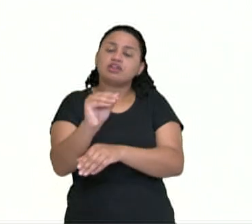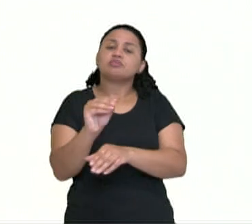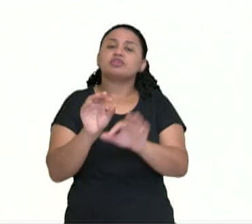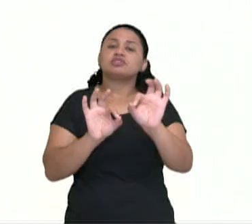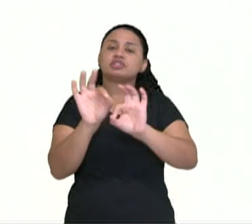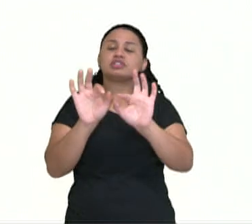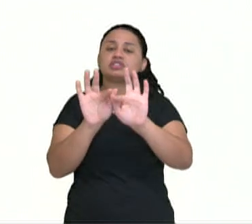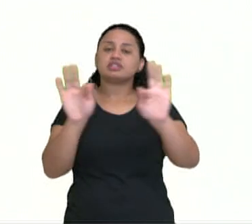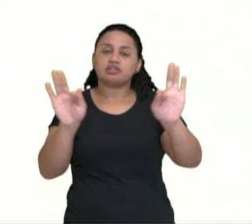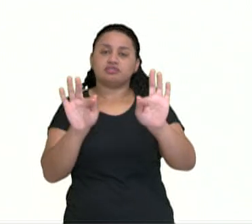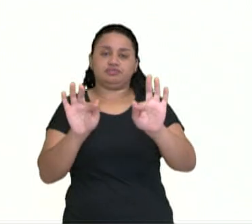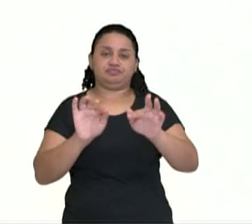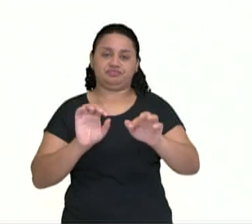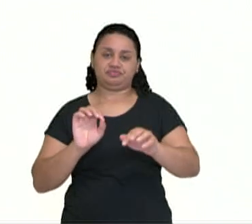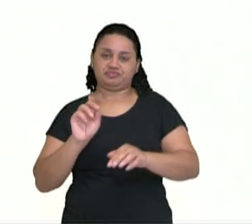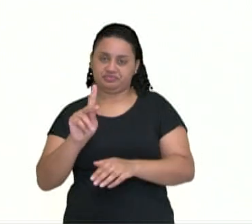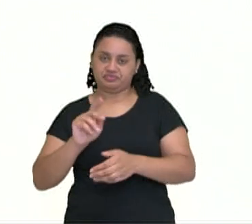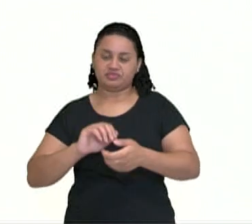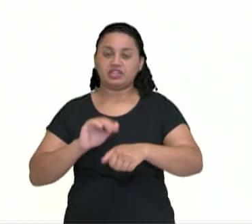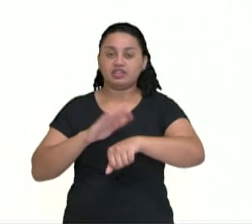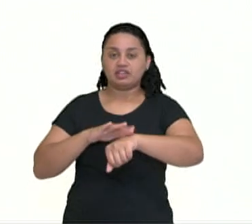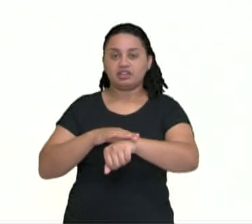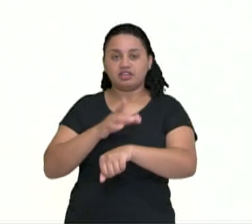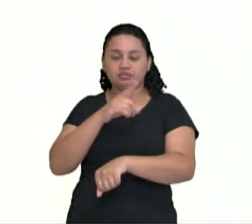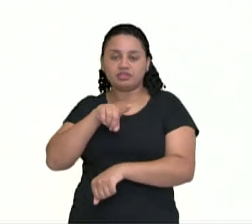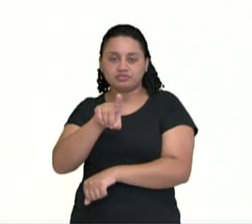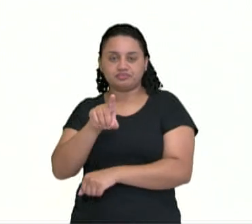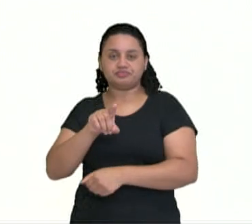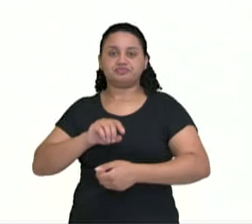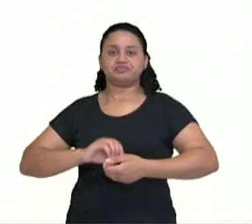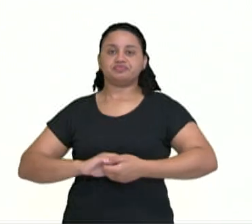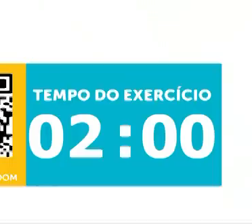no final da aula. Tá bom? Vou dar um tempinho aí para você.